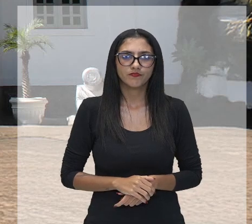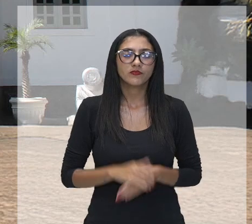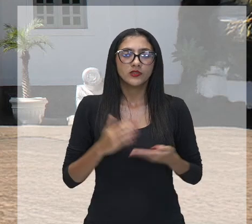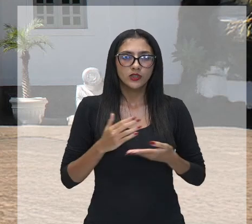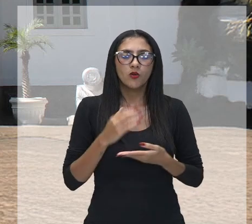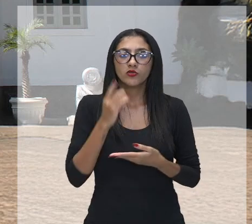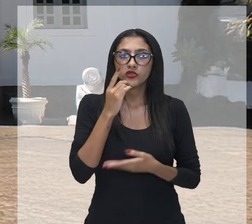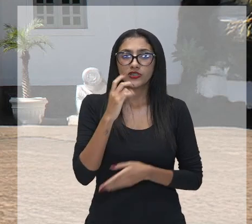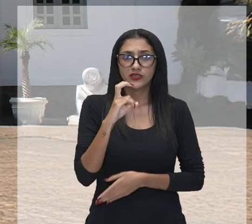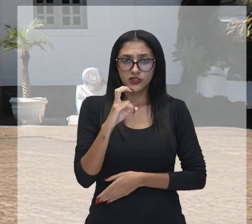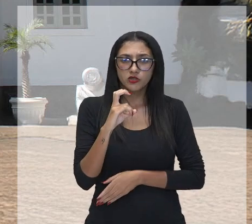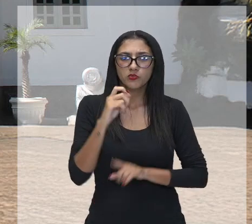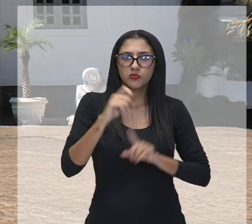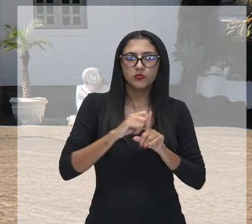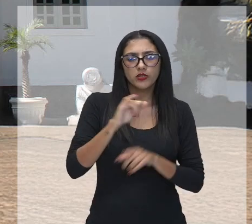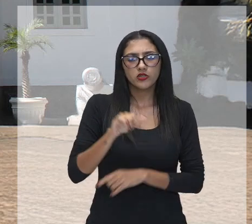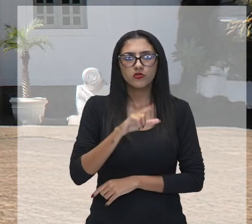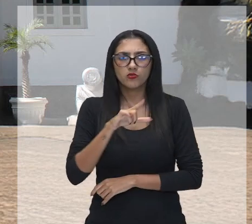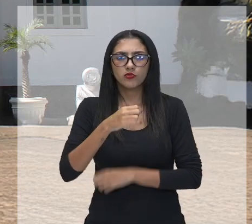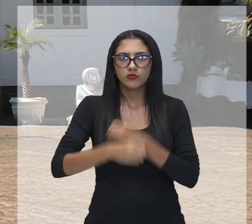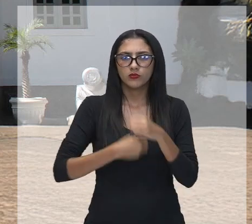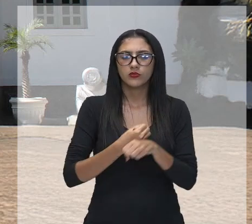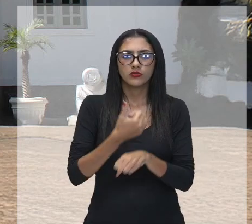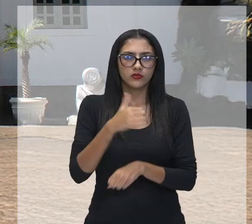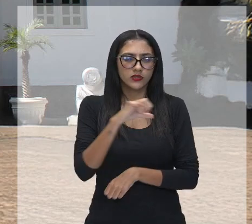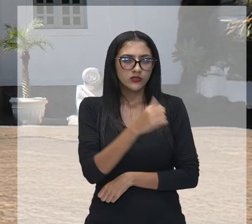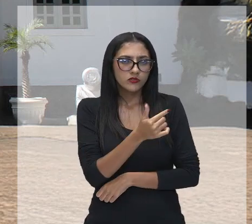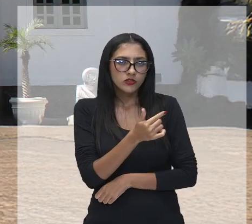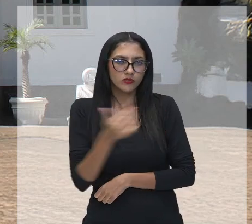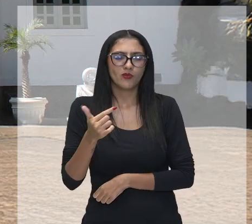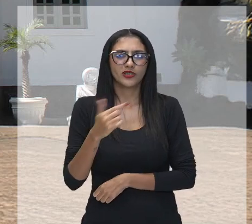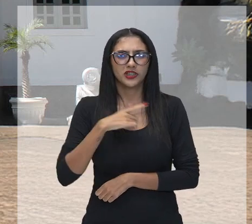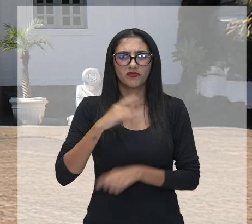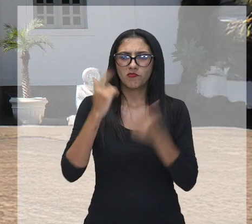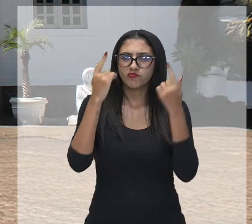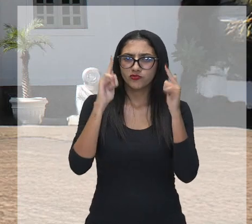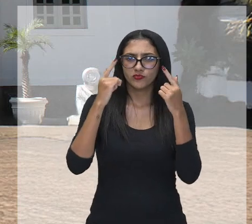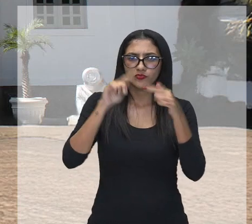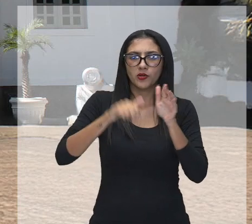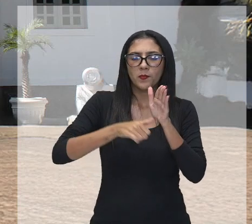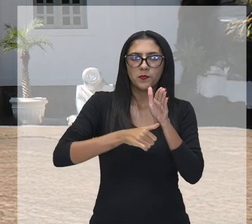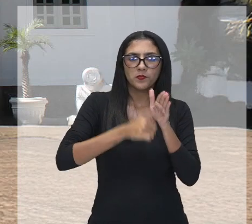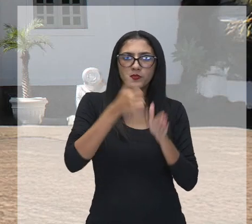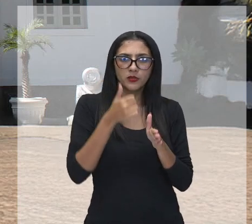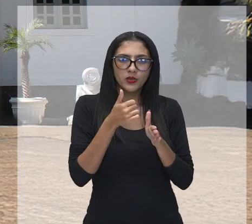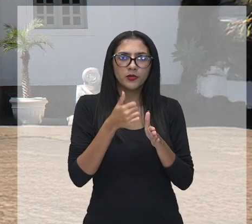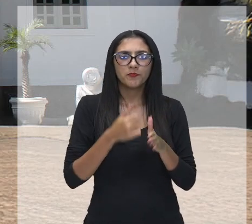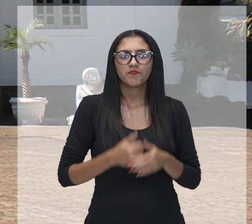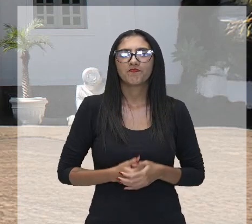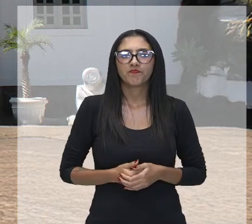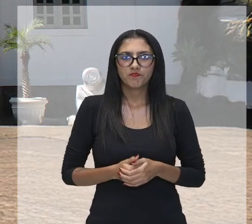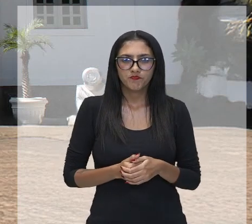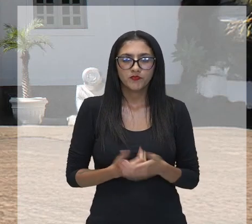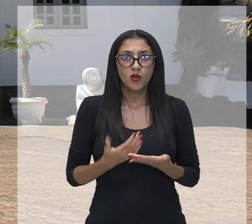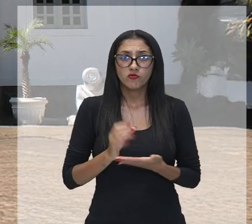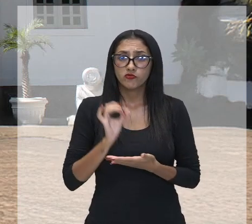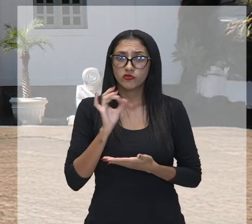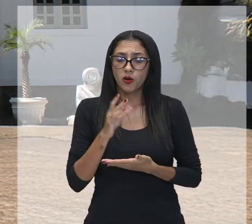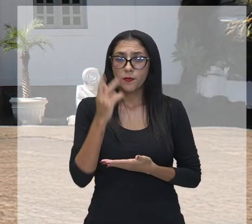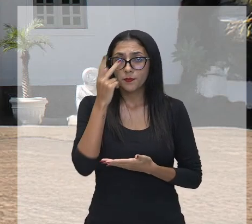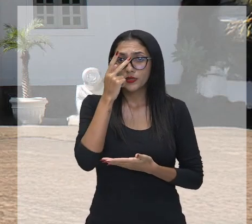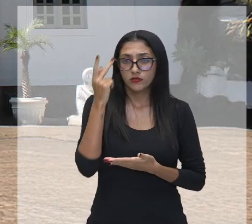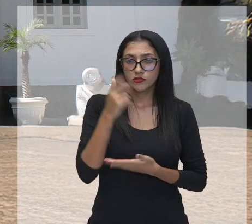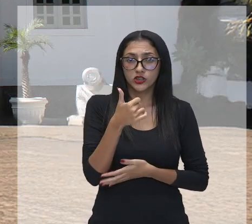1922, vimos ali a questão desse levante tenentista. Então, nesse levante, apenas 18 pessoas